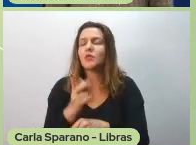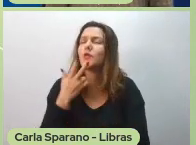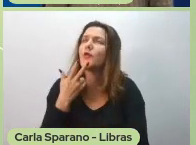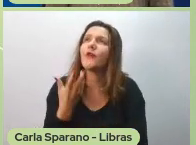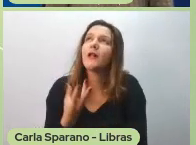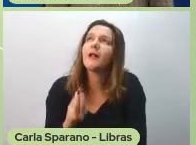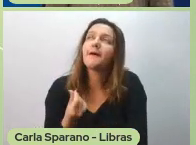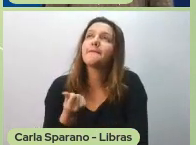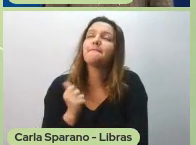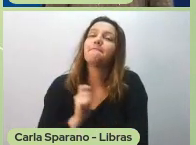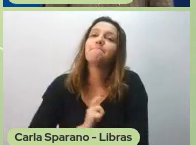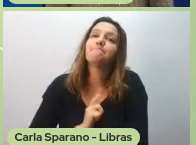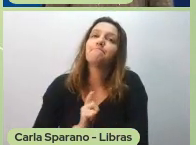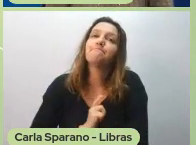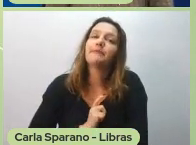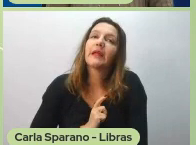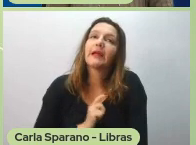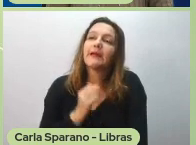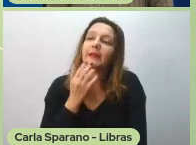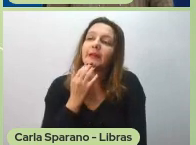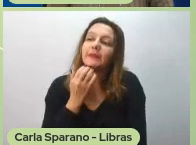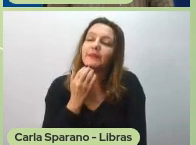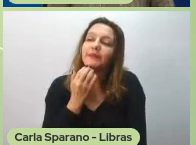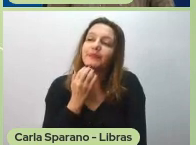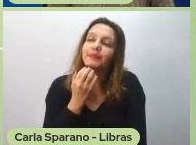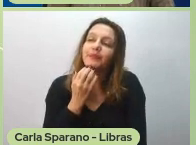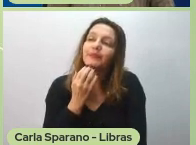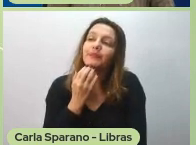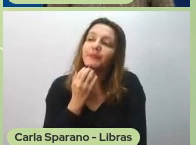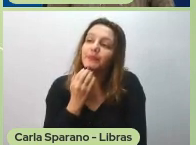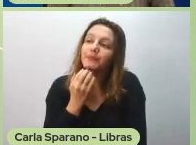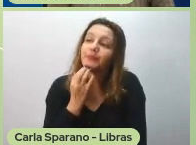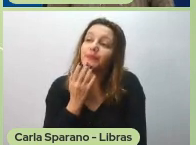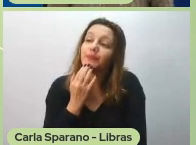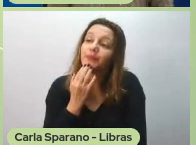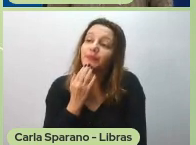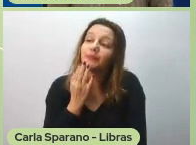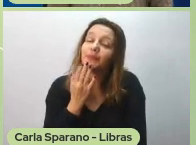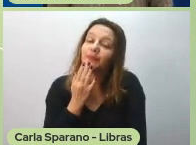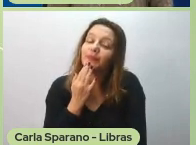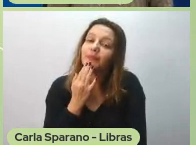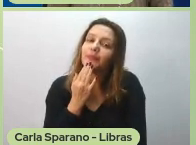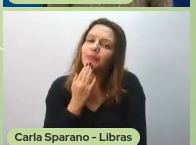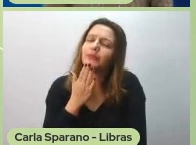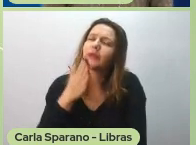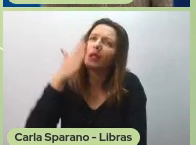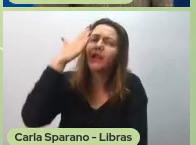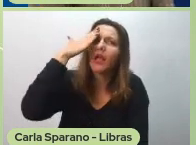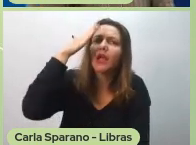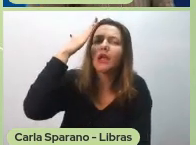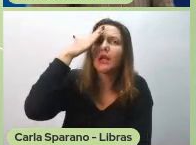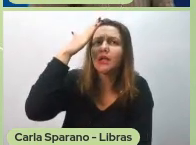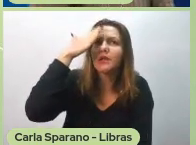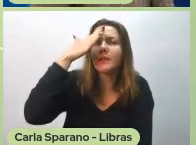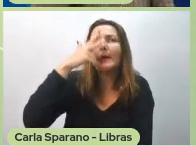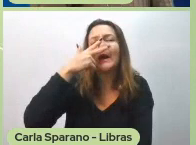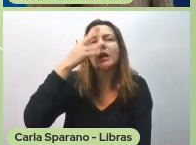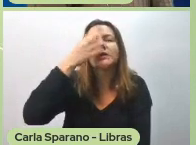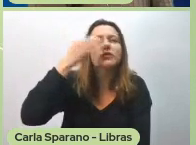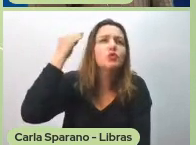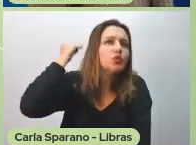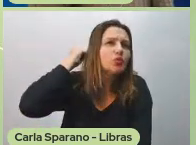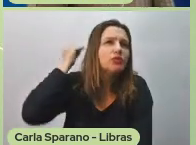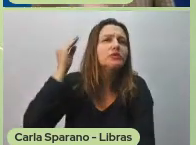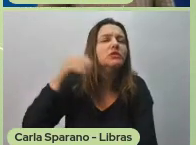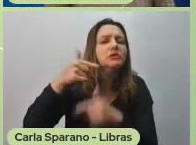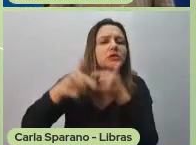pouco de entendimento para que você ache até inconsciente, isso que a gente trabalha nessas mulheres, de